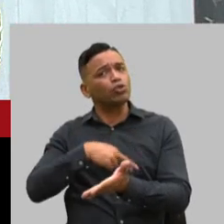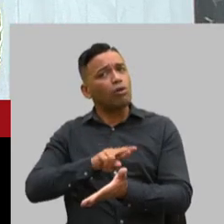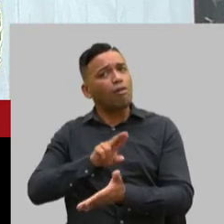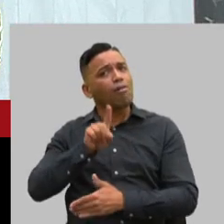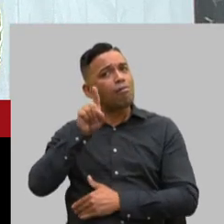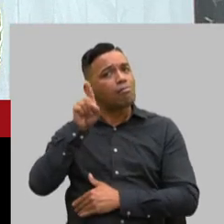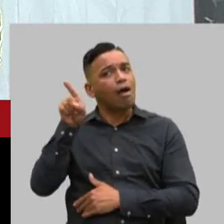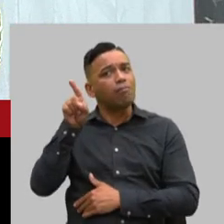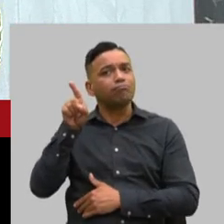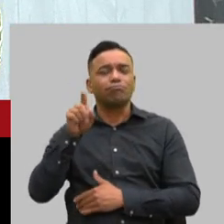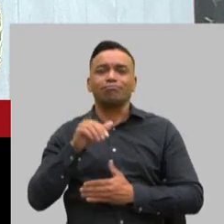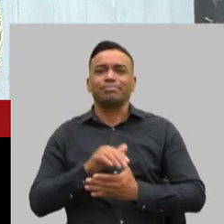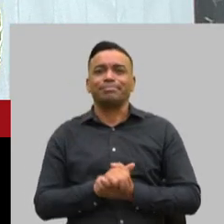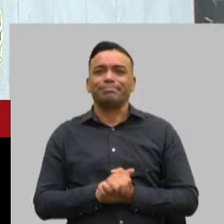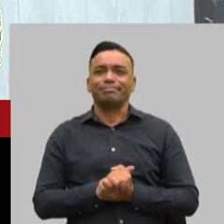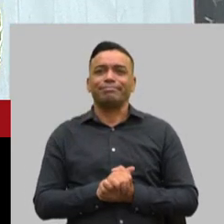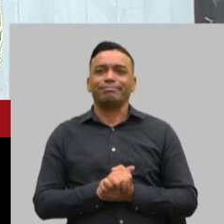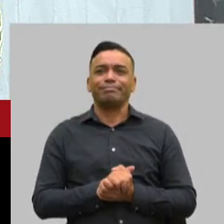Então,